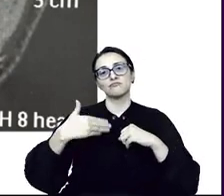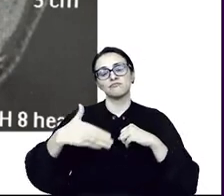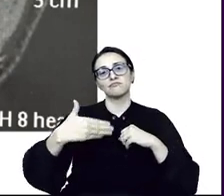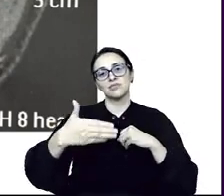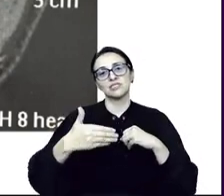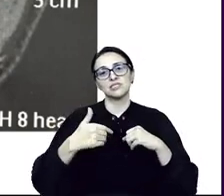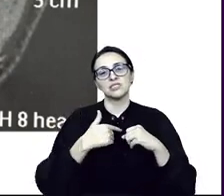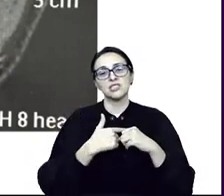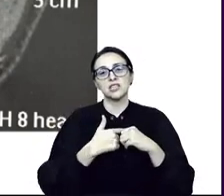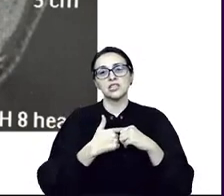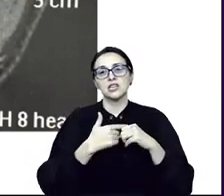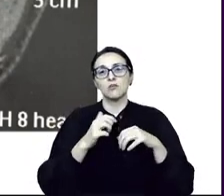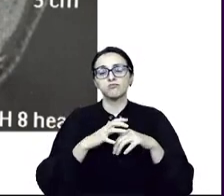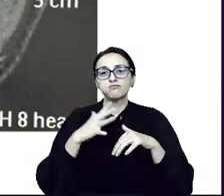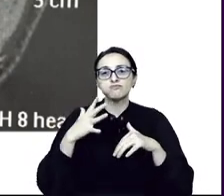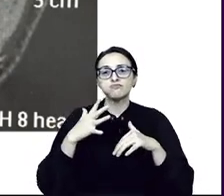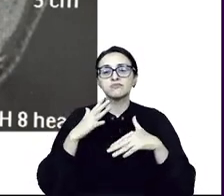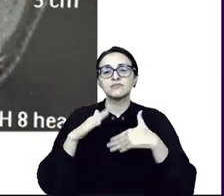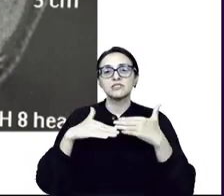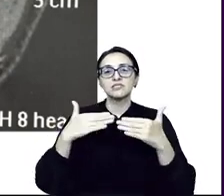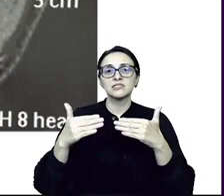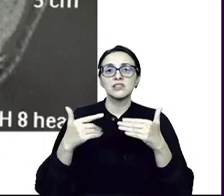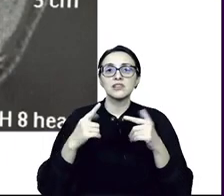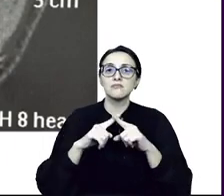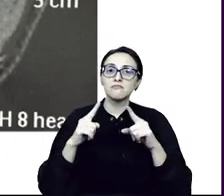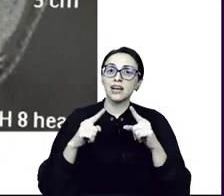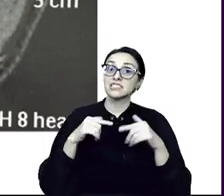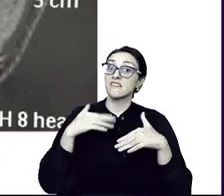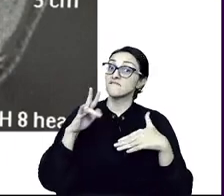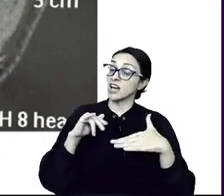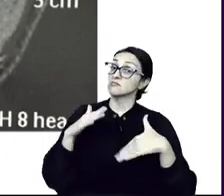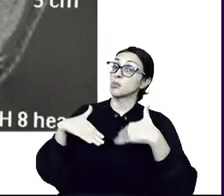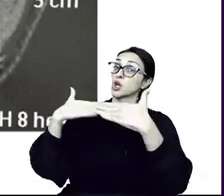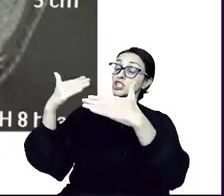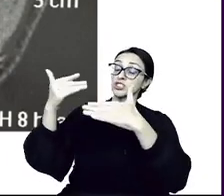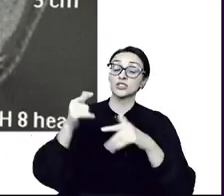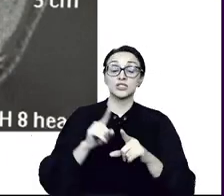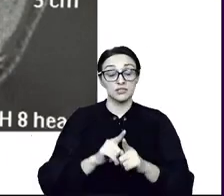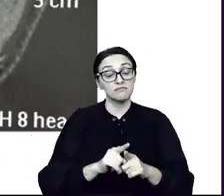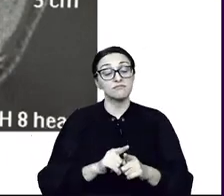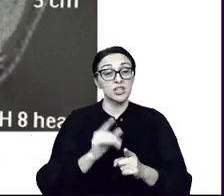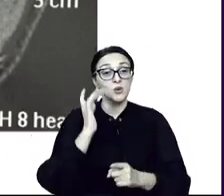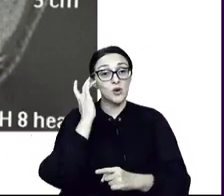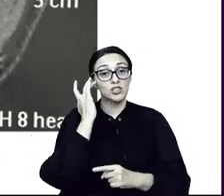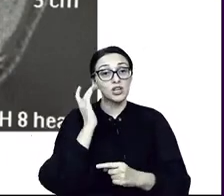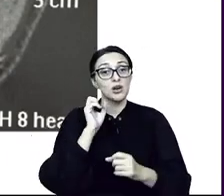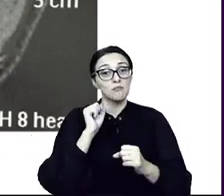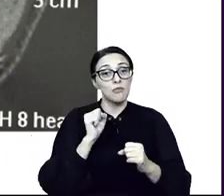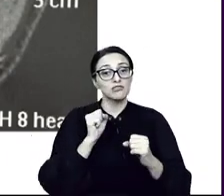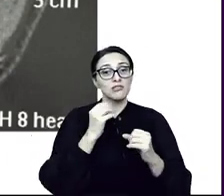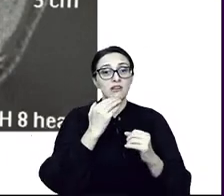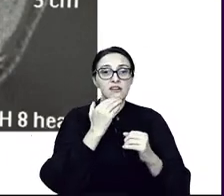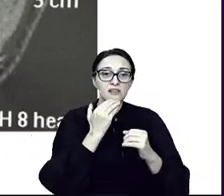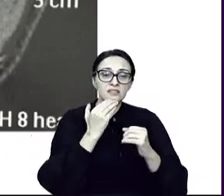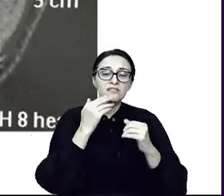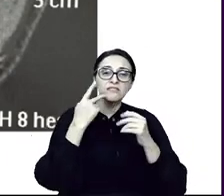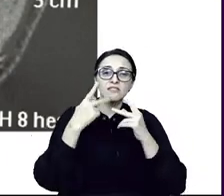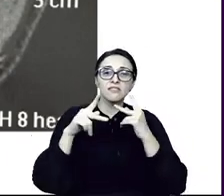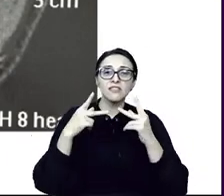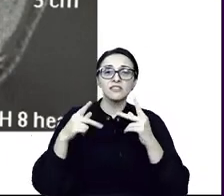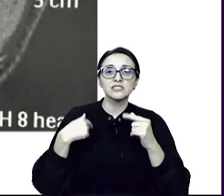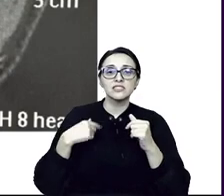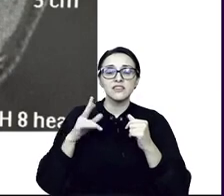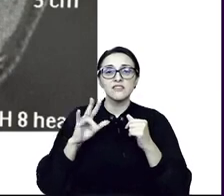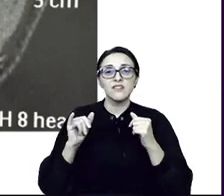subluxação posterior e provocar essa degeneração. Eu acho que ela vai progredir, que nem o Zan falou. Eu acho que essa deformidade se ele realmente